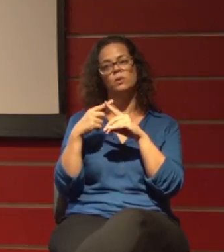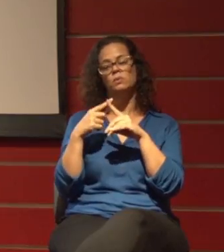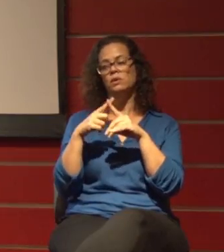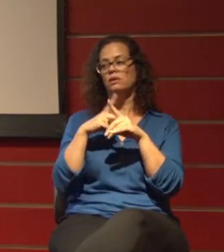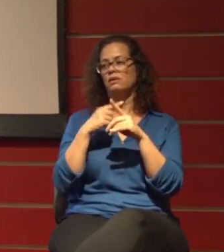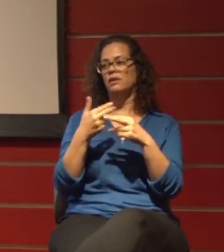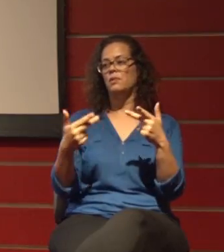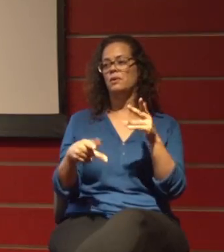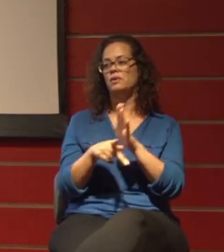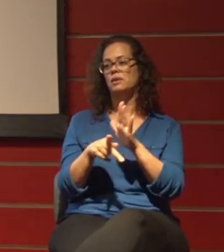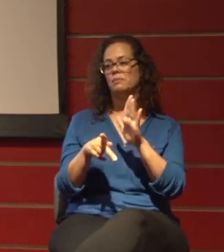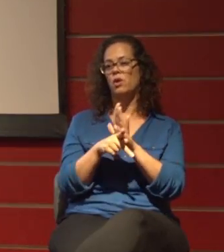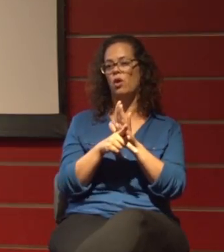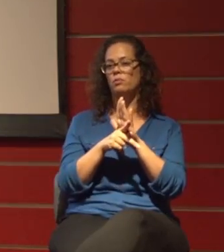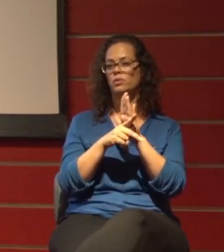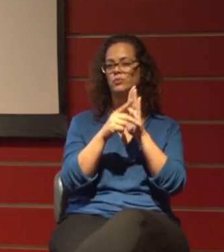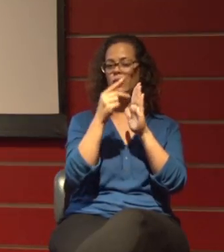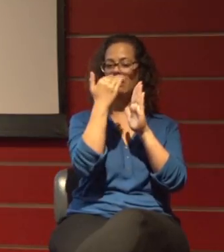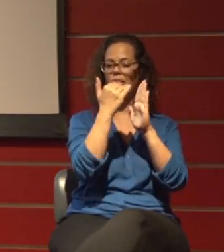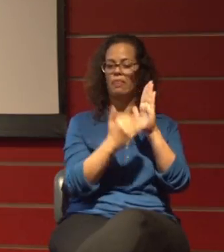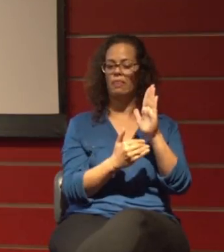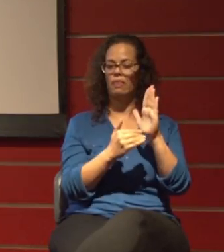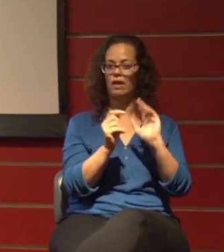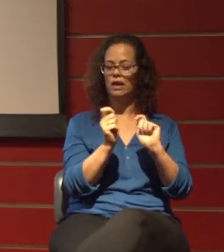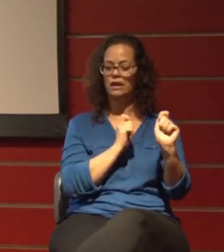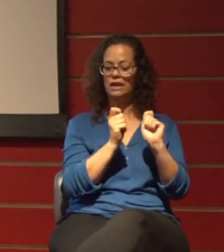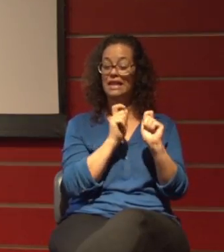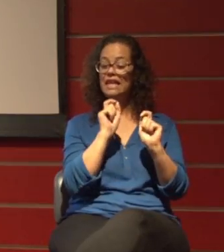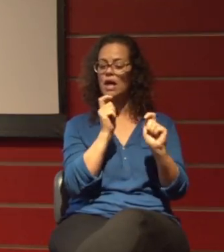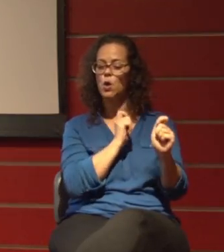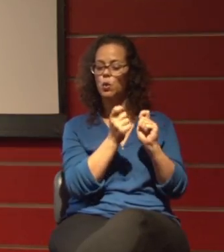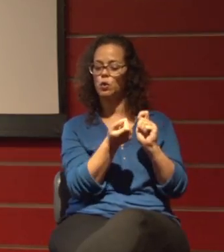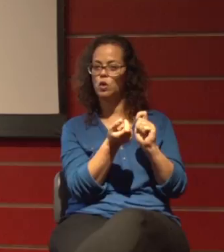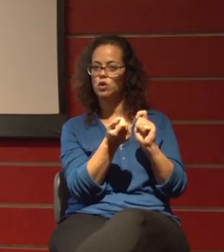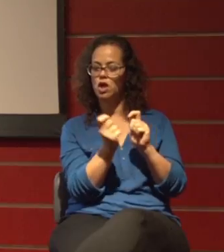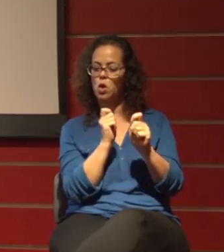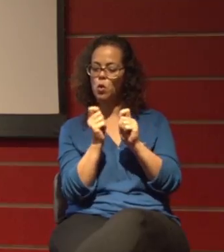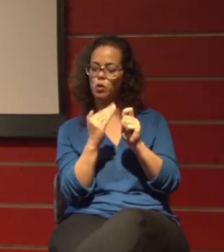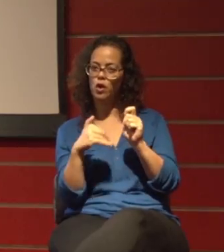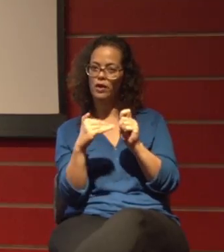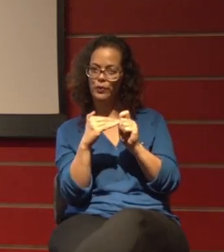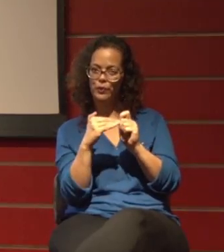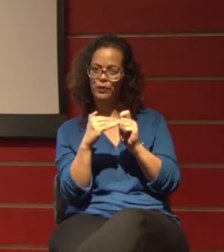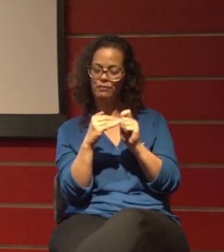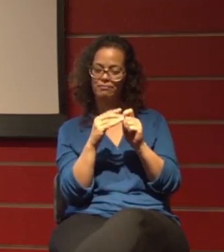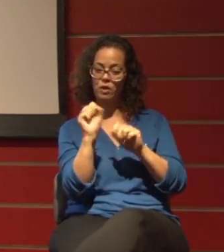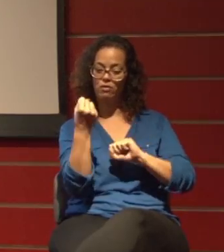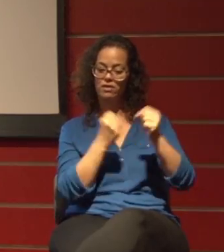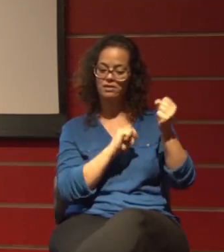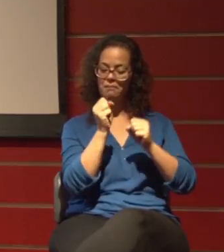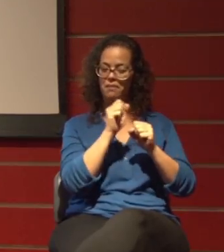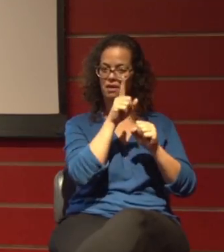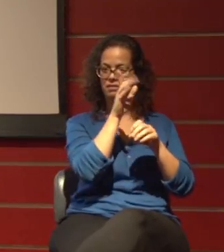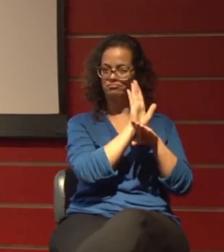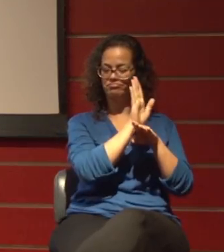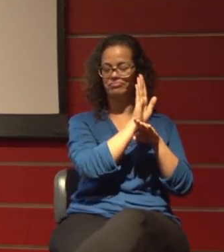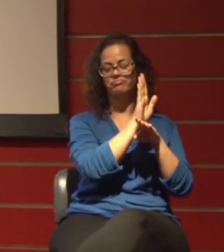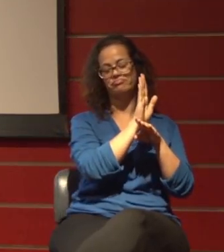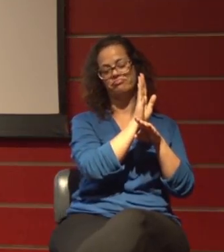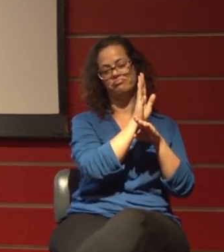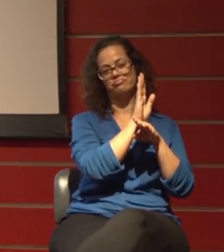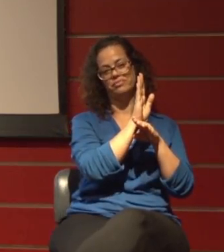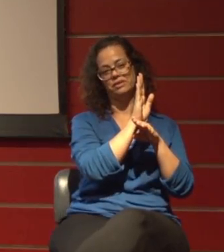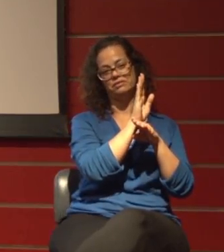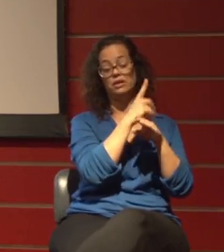também de estrutura né quem controla o dinheiro controla tudo e na indústria norte-americana os brancos estão